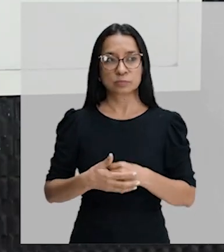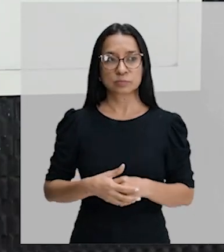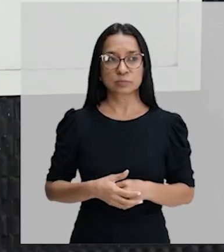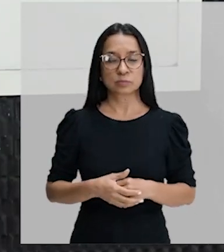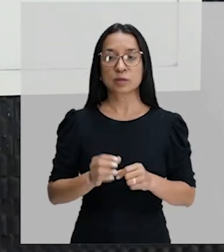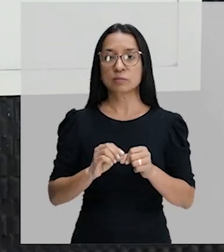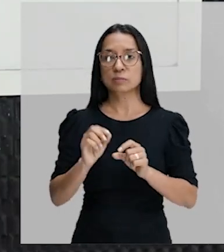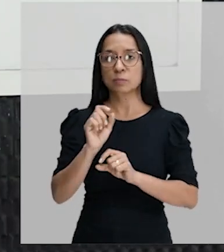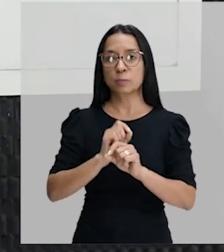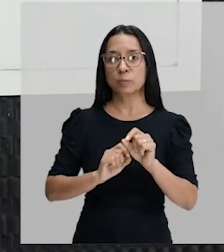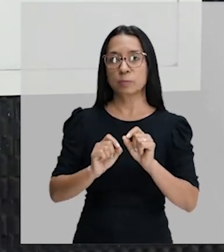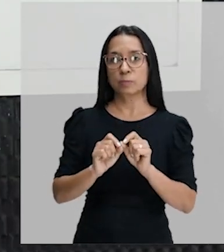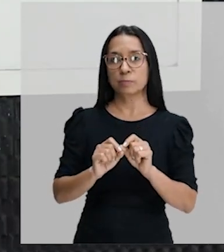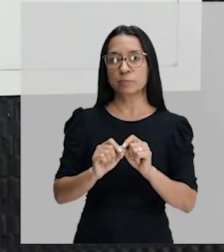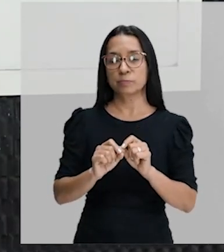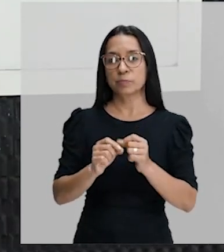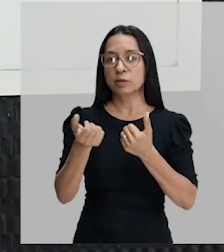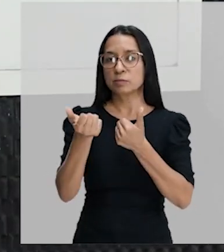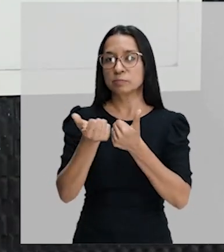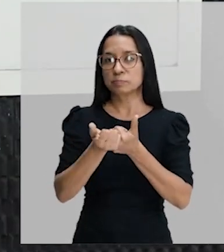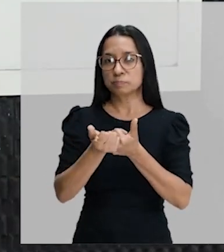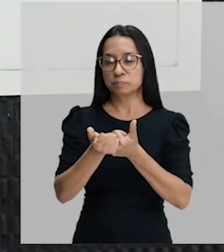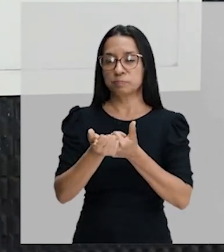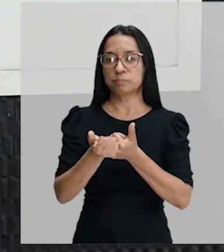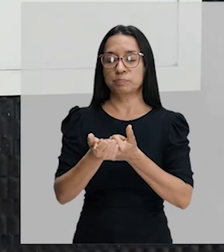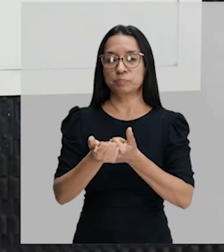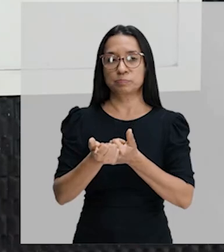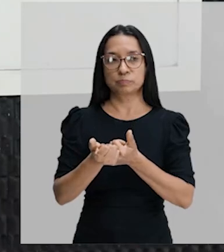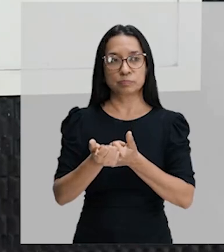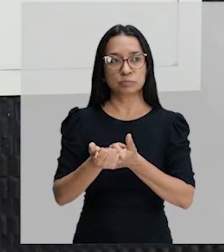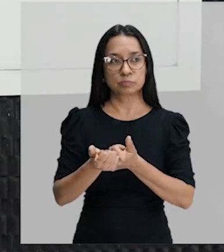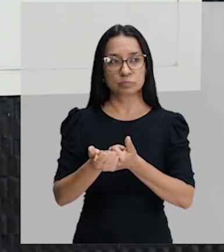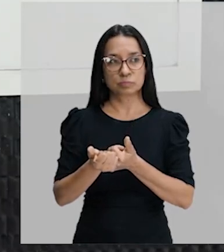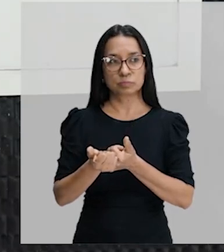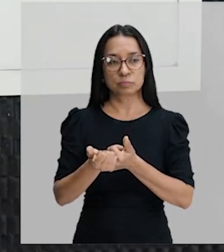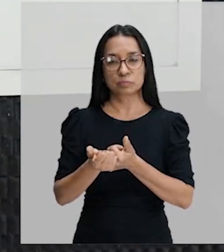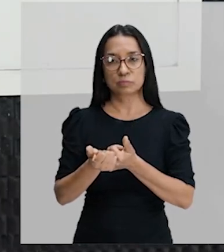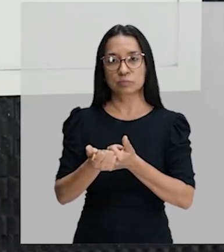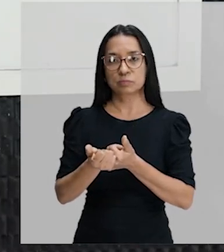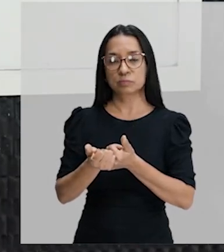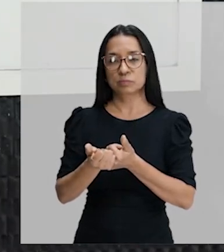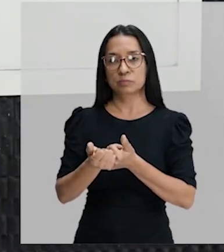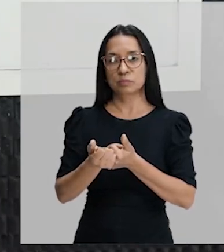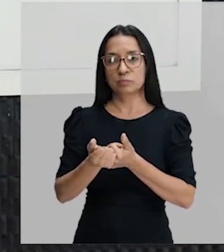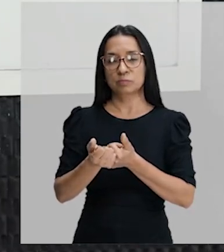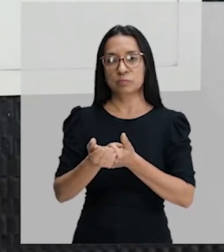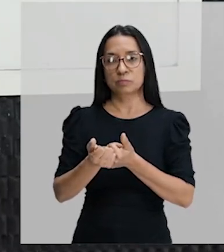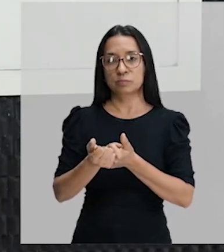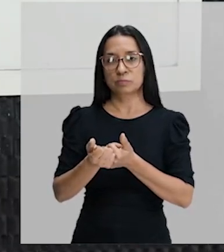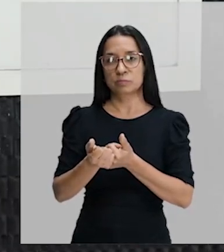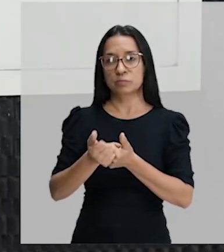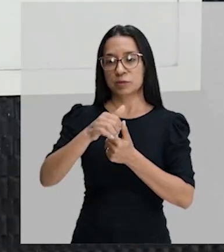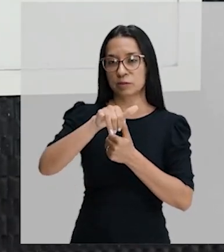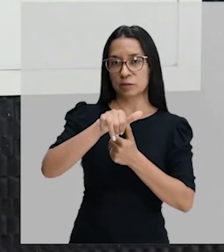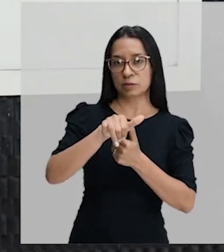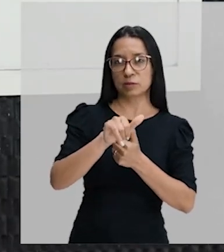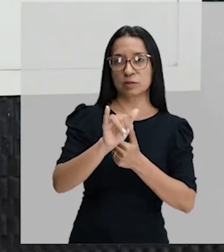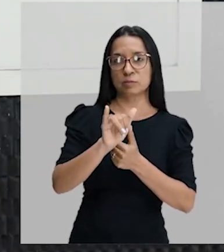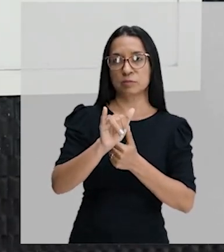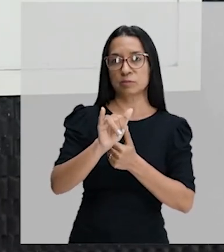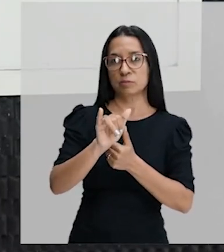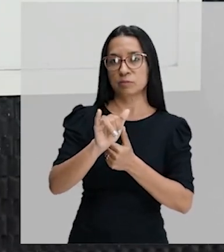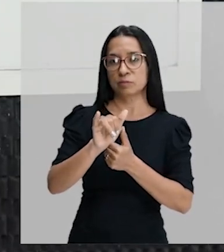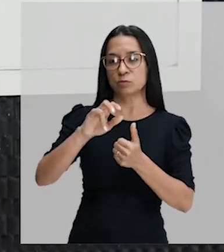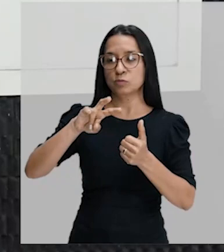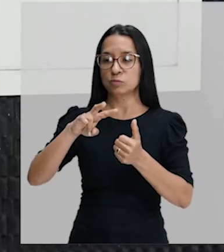que você vai fazer aqui? Você vai substituir os coeficientes de y pelos termos